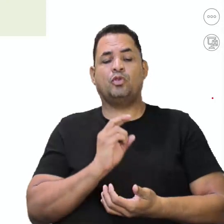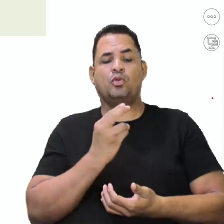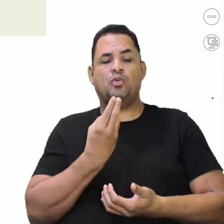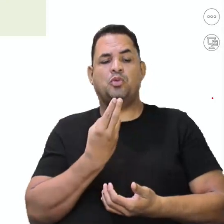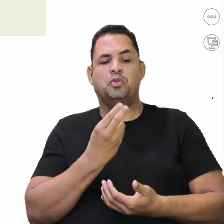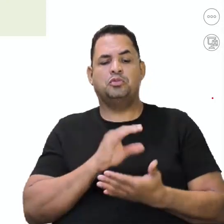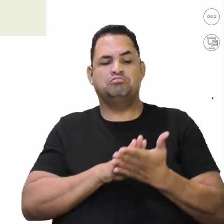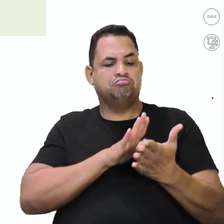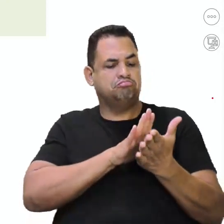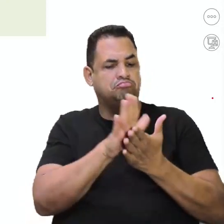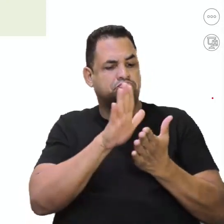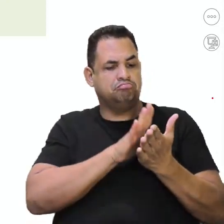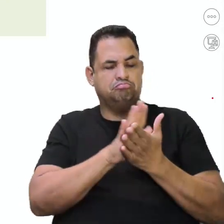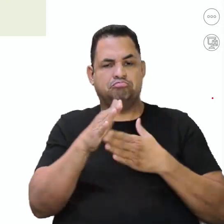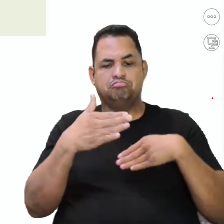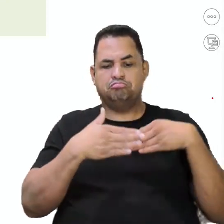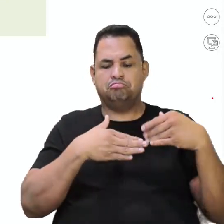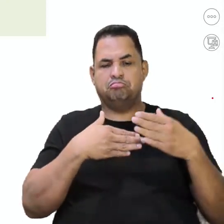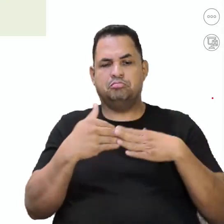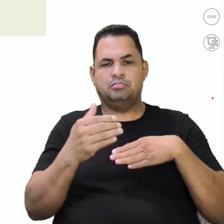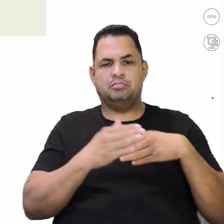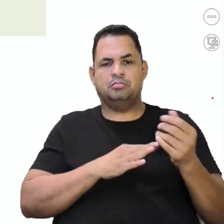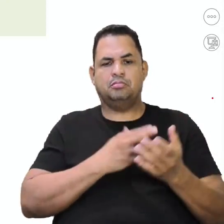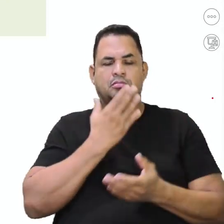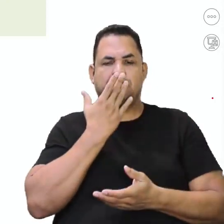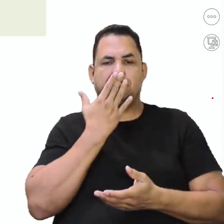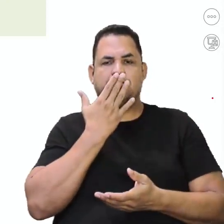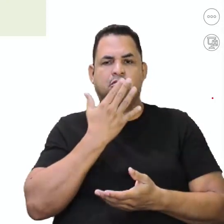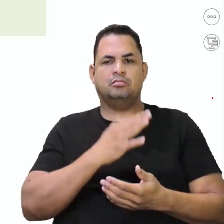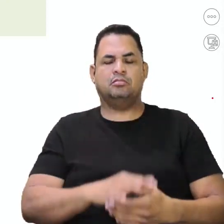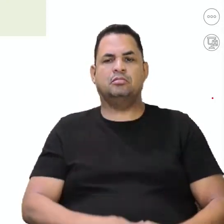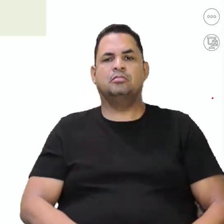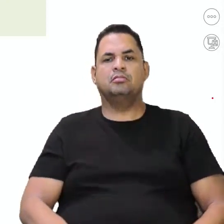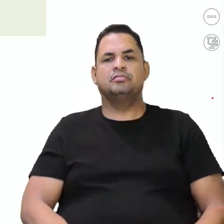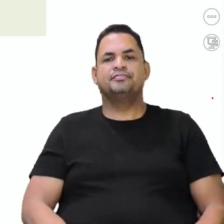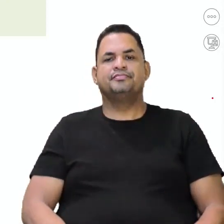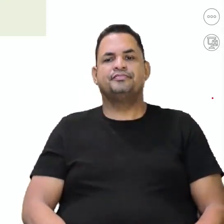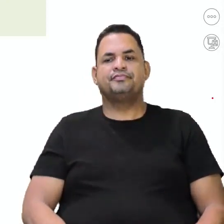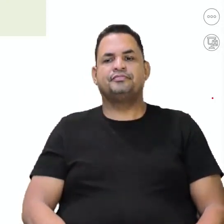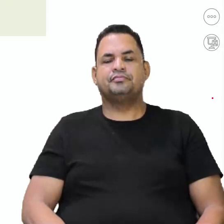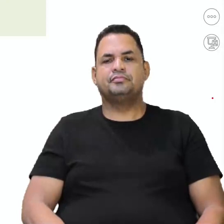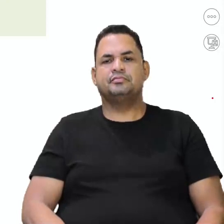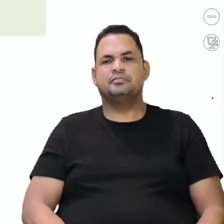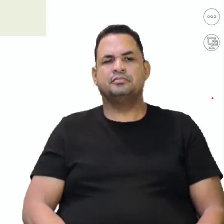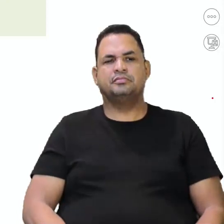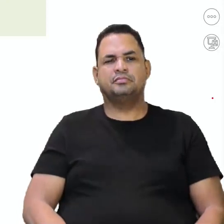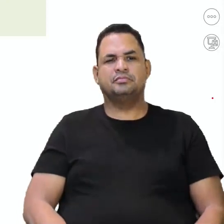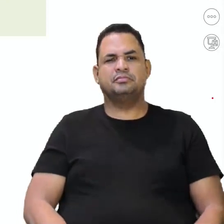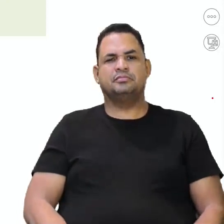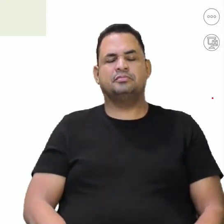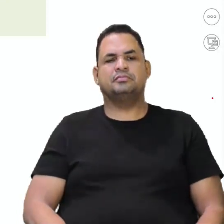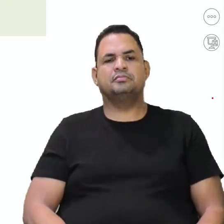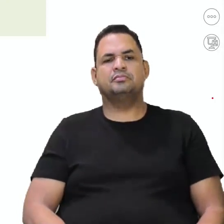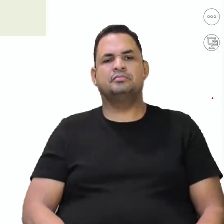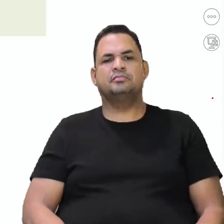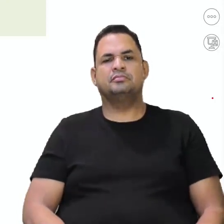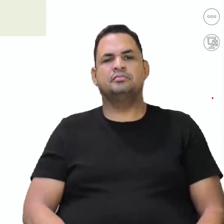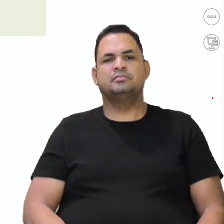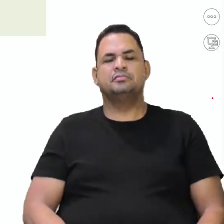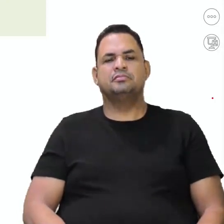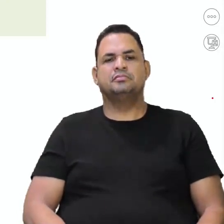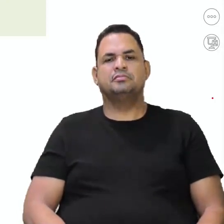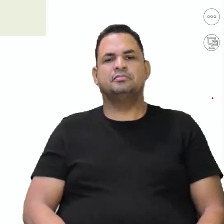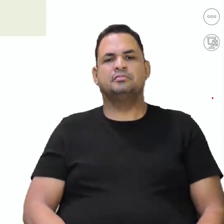ou então impresso em qualquer cor, certo? Though full color printing is the